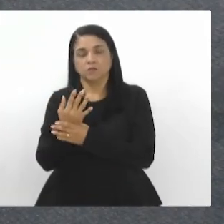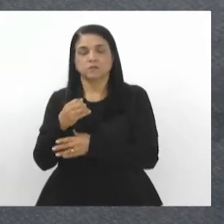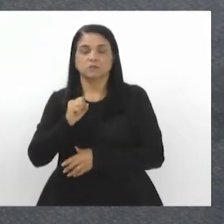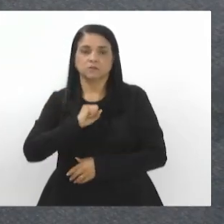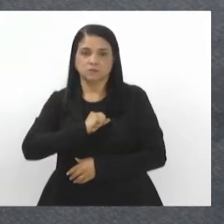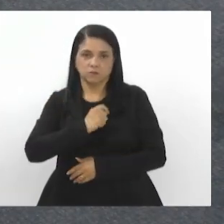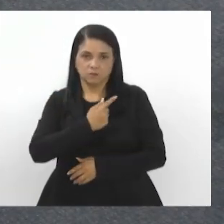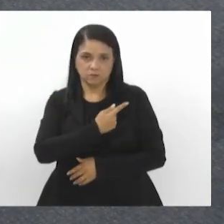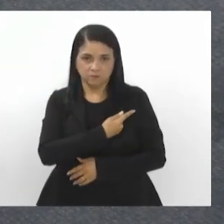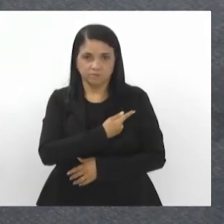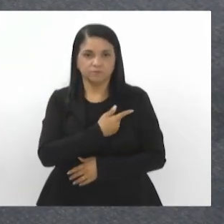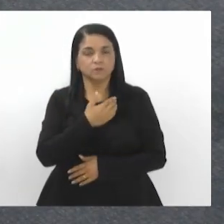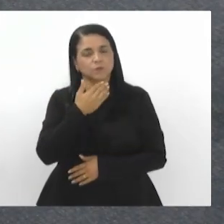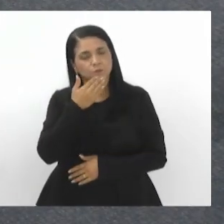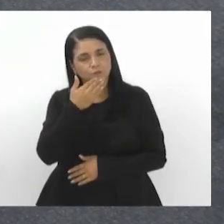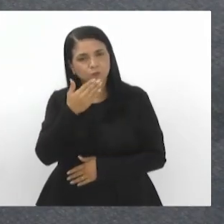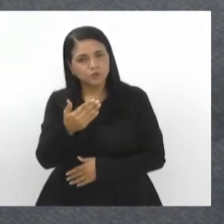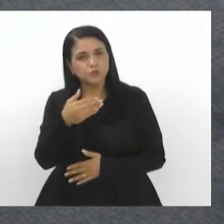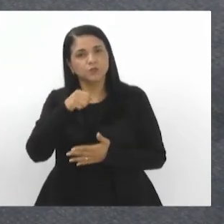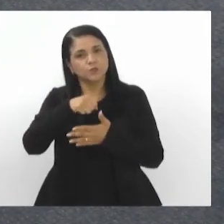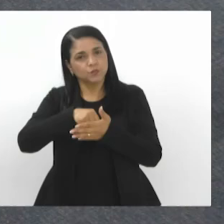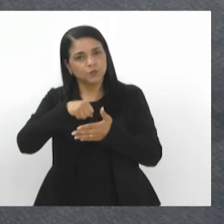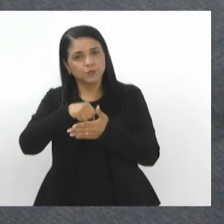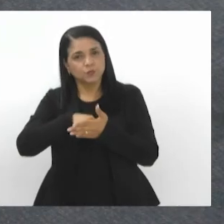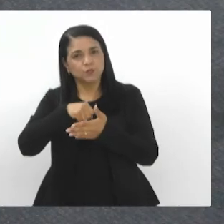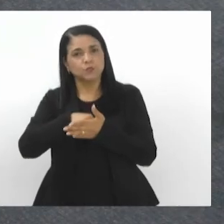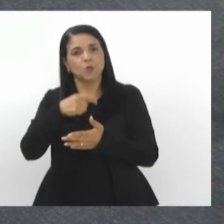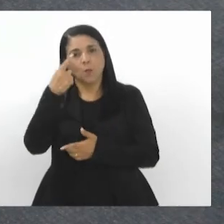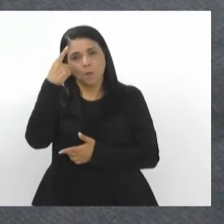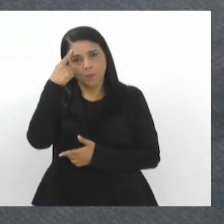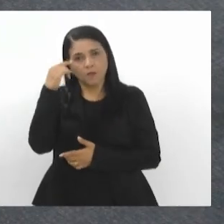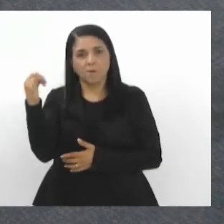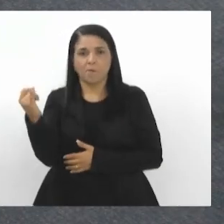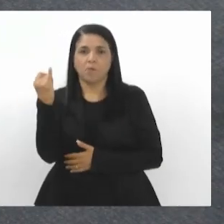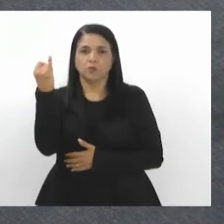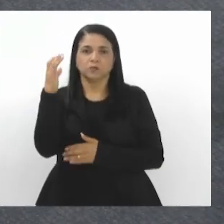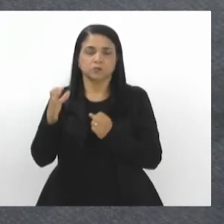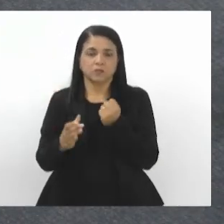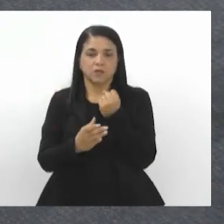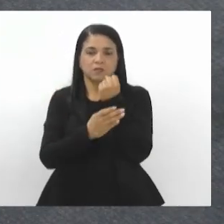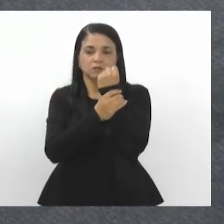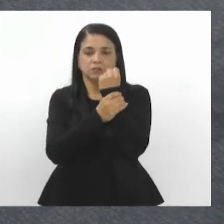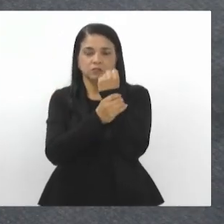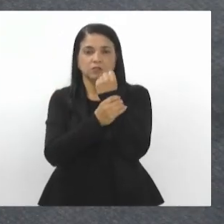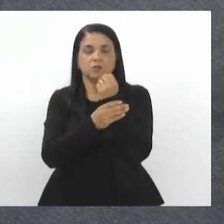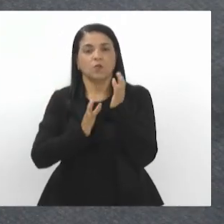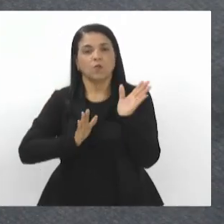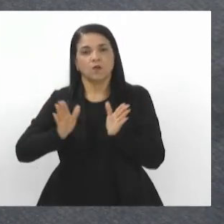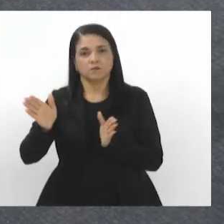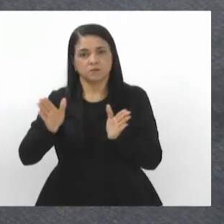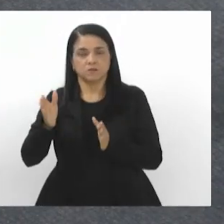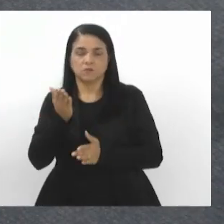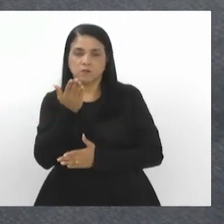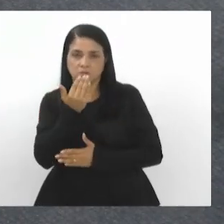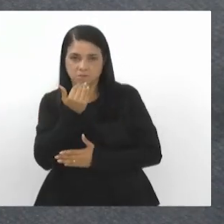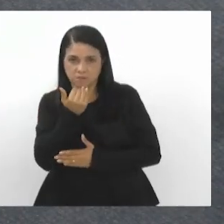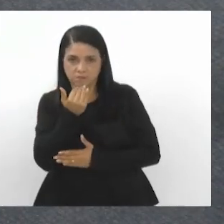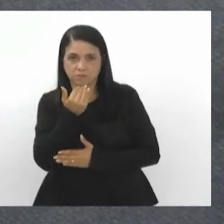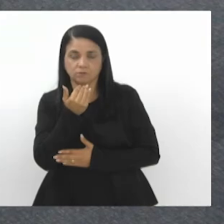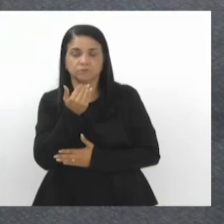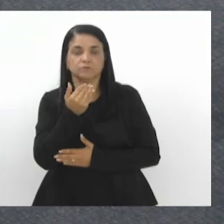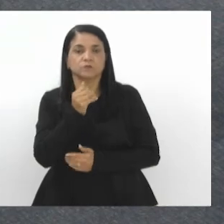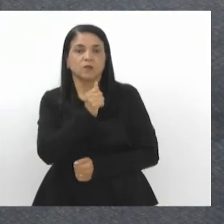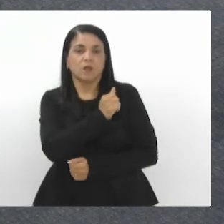vamos lutar, vamos reivindicar, porque eu penso ser muito importante a gente garantir o acesso à alimentação para